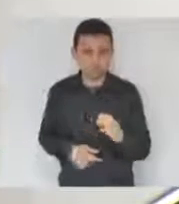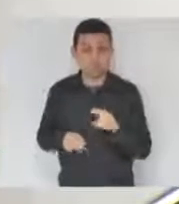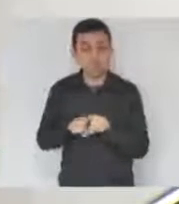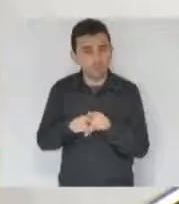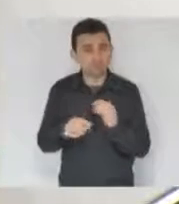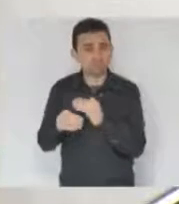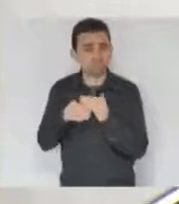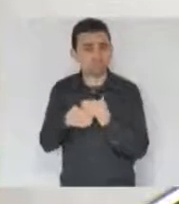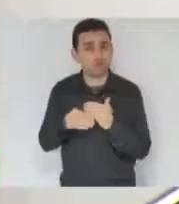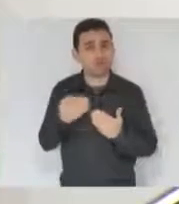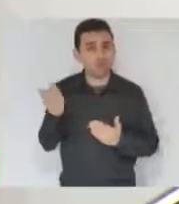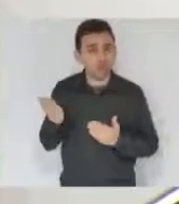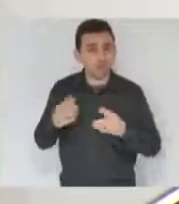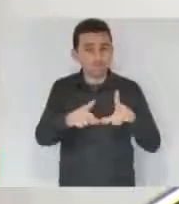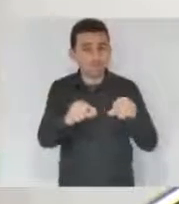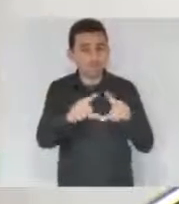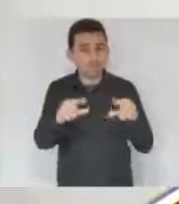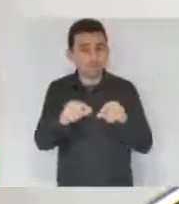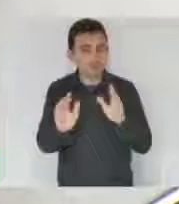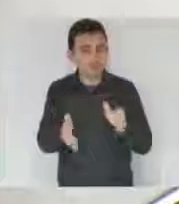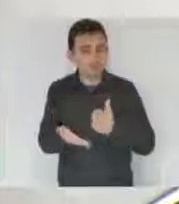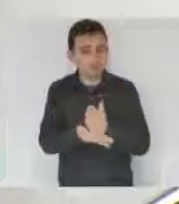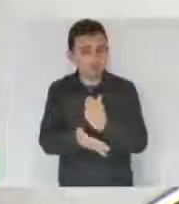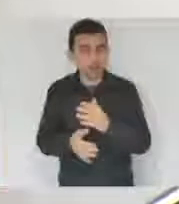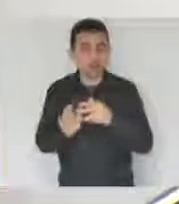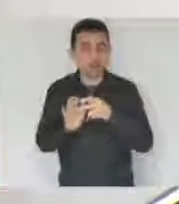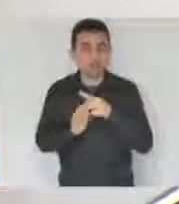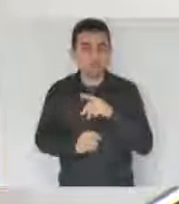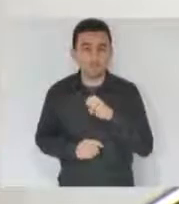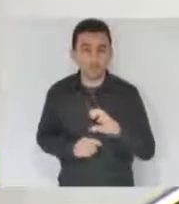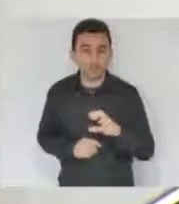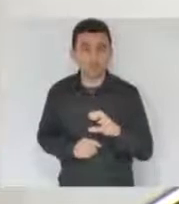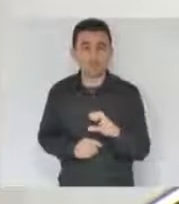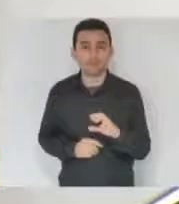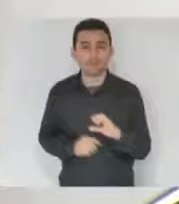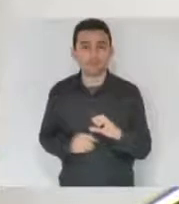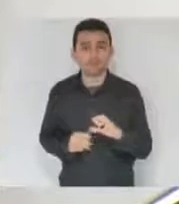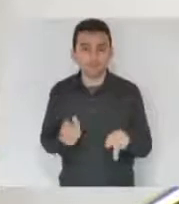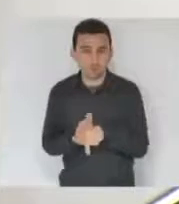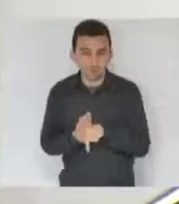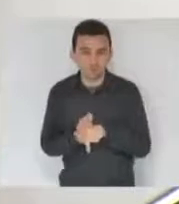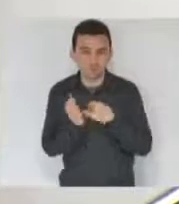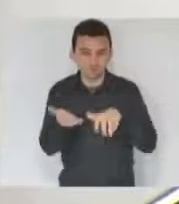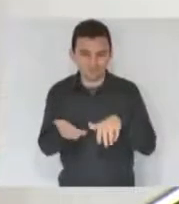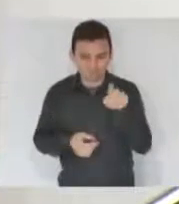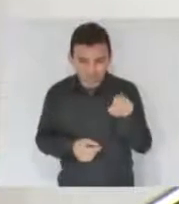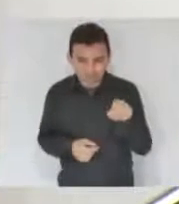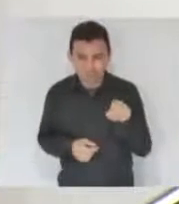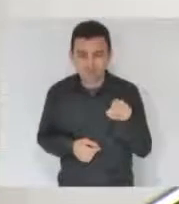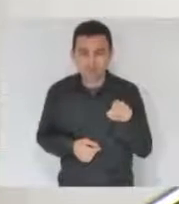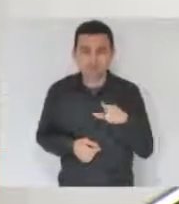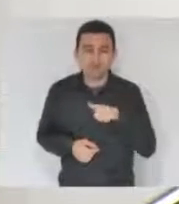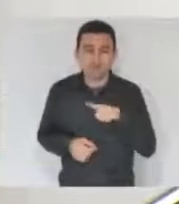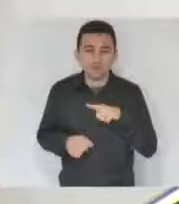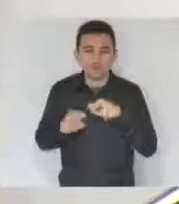que está sendo aprovado em Brasília. Ainda tem a PEC paralela para ser aprovada no Senado, que trata especificamente das